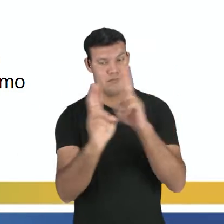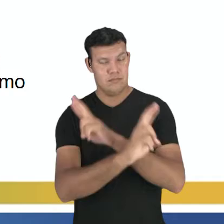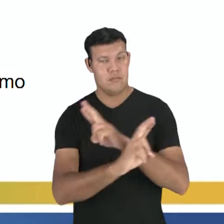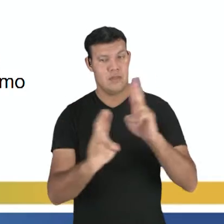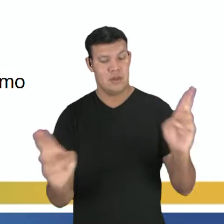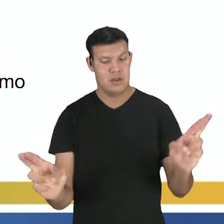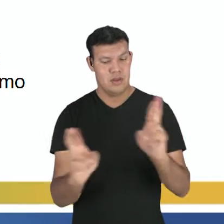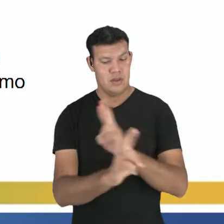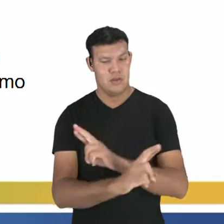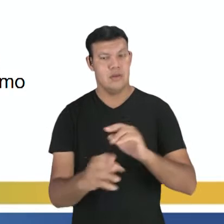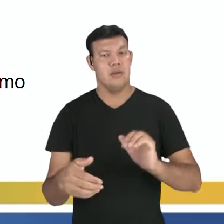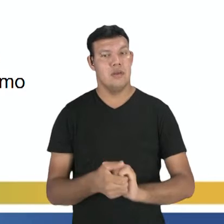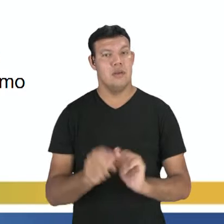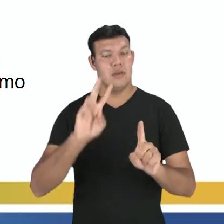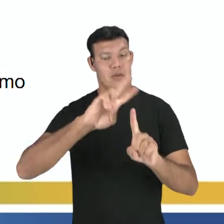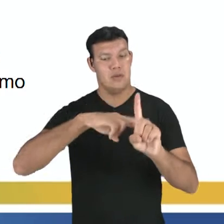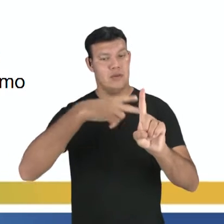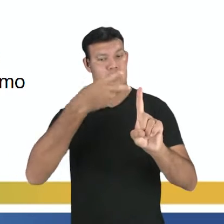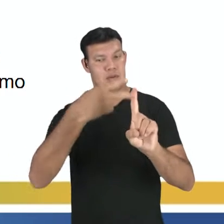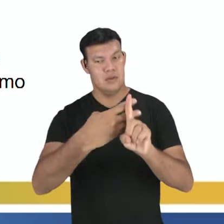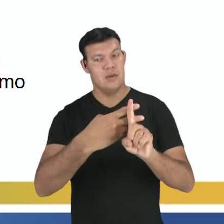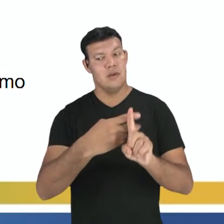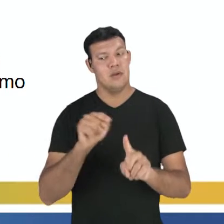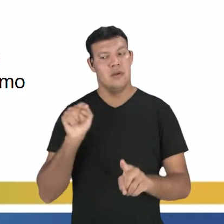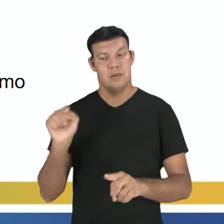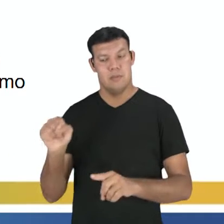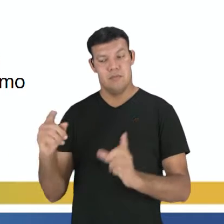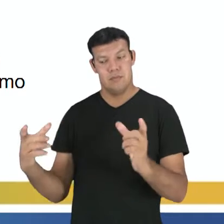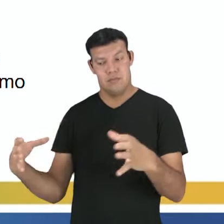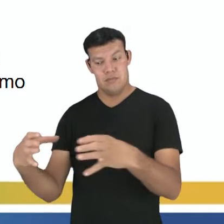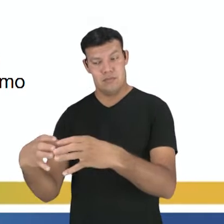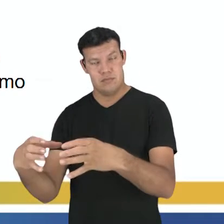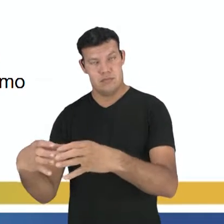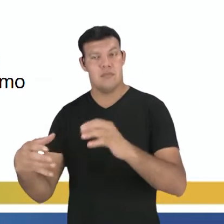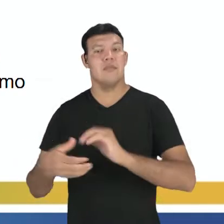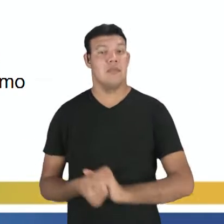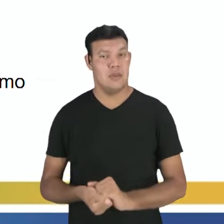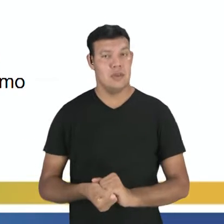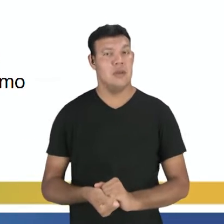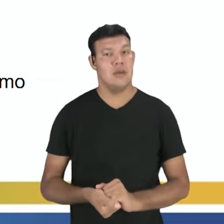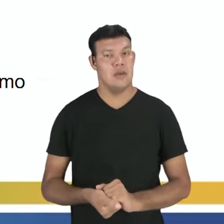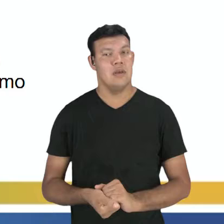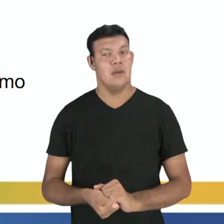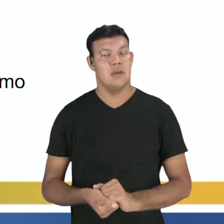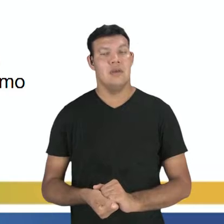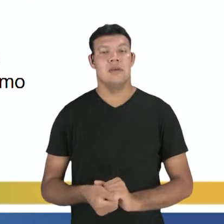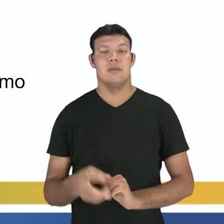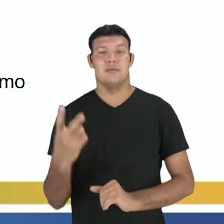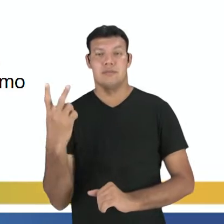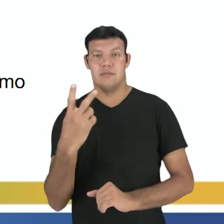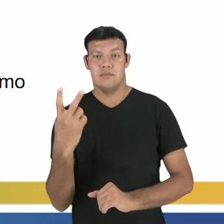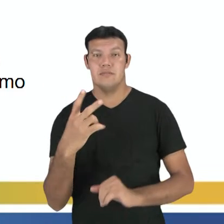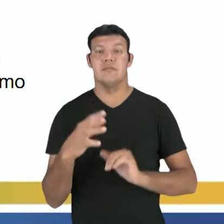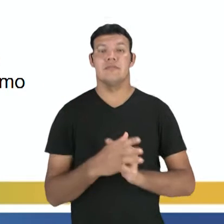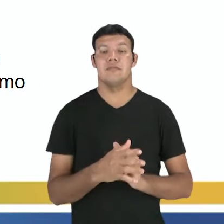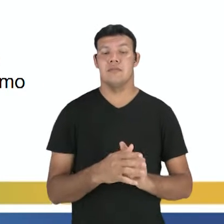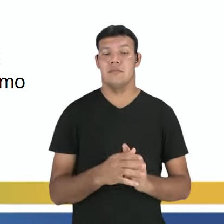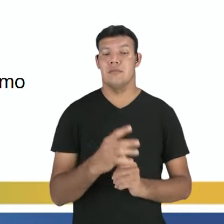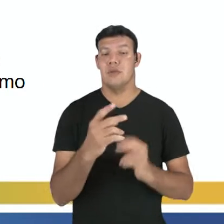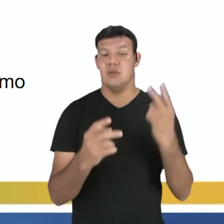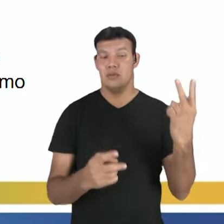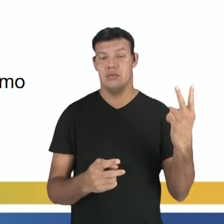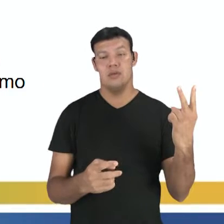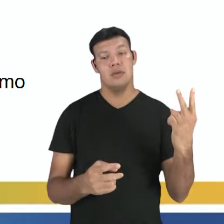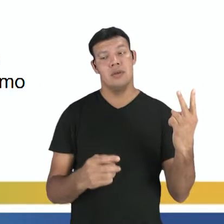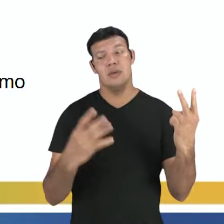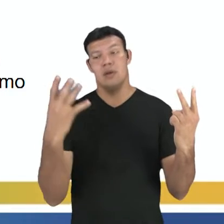relaciona-os com o dobro deles no contradomínio, 2 estará relacionado com 4.